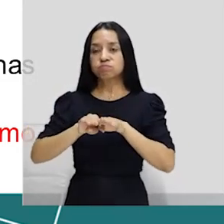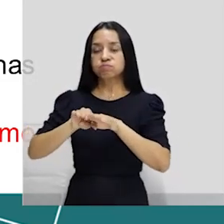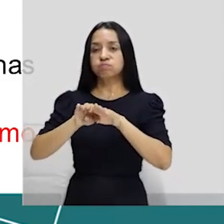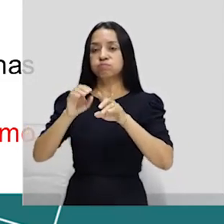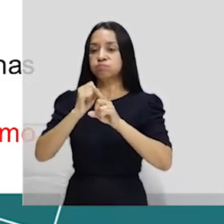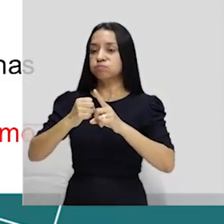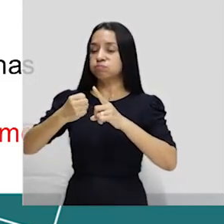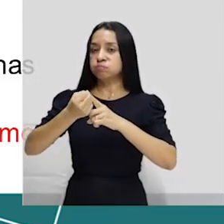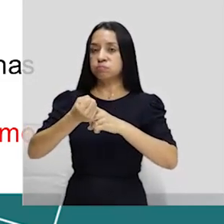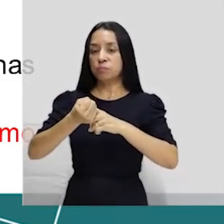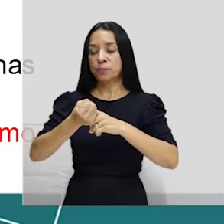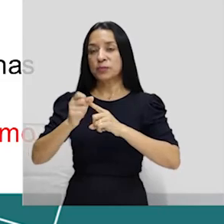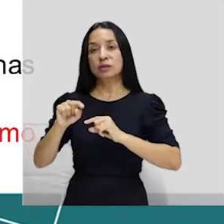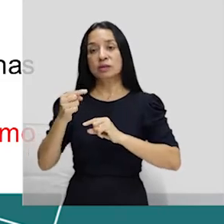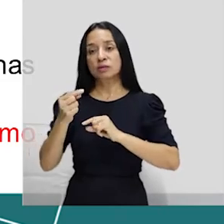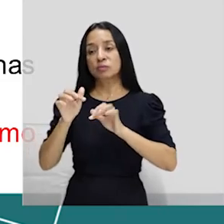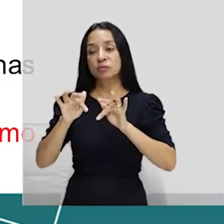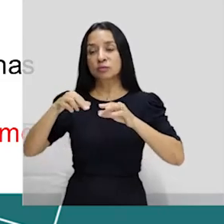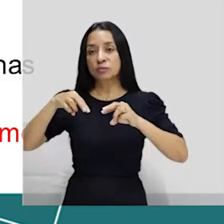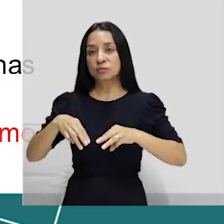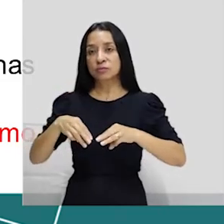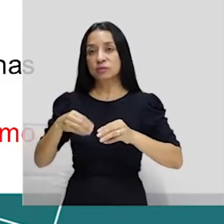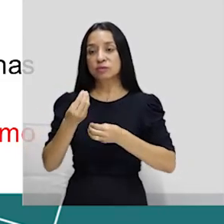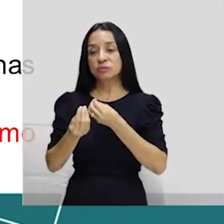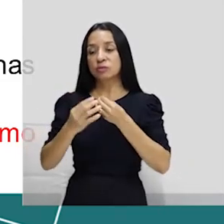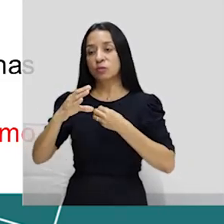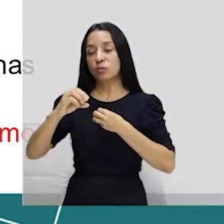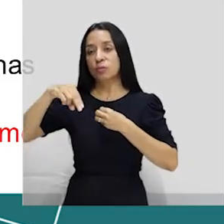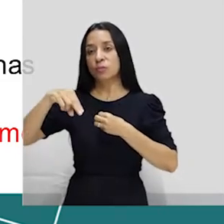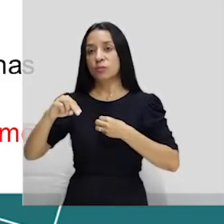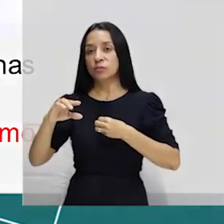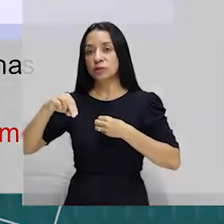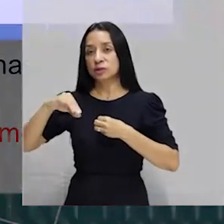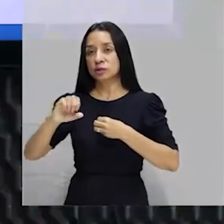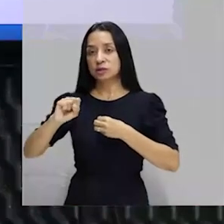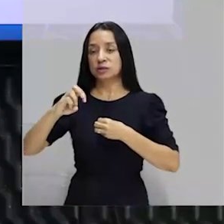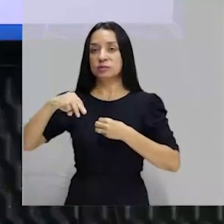e a construção do espaço geográfico, costuma-se